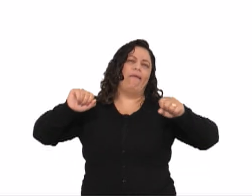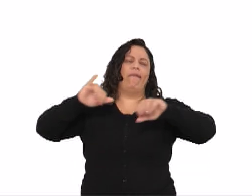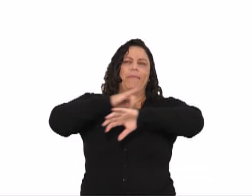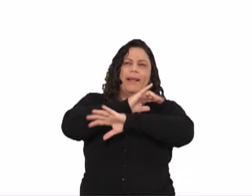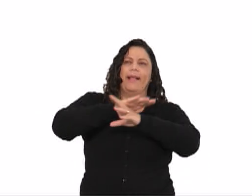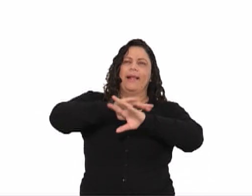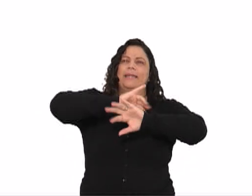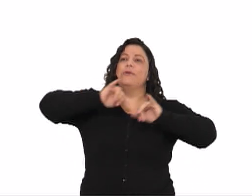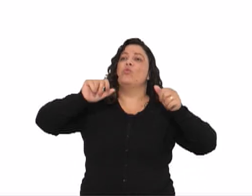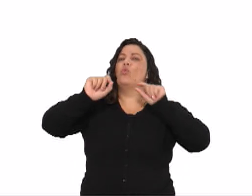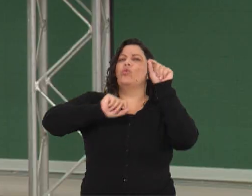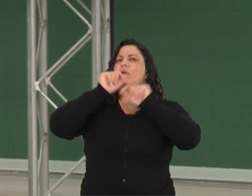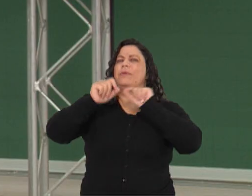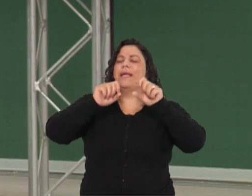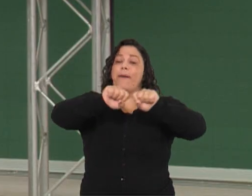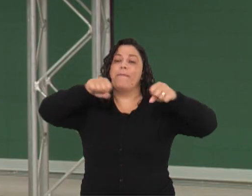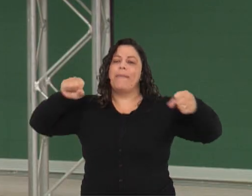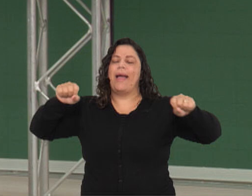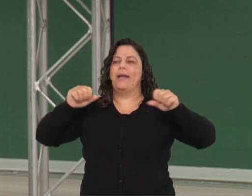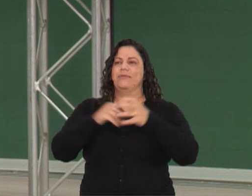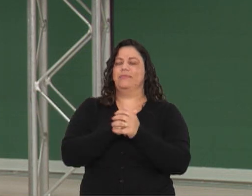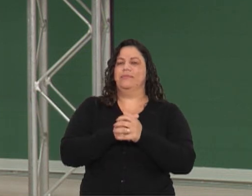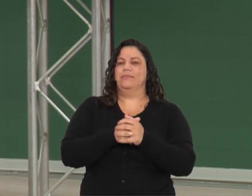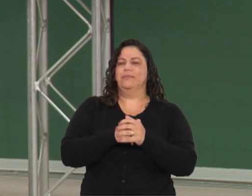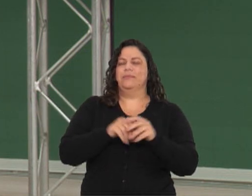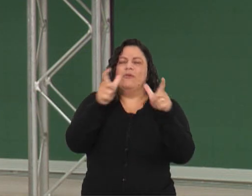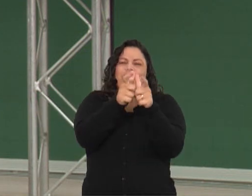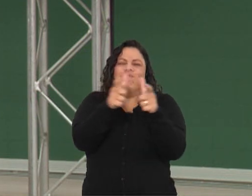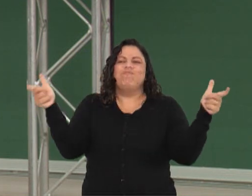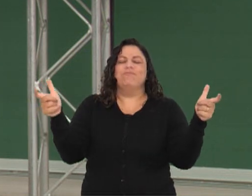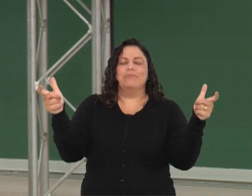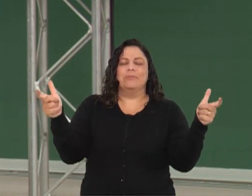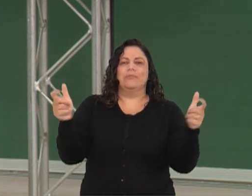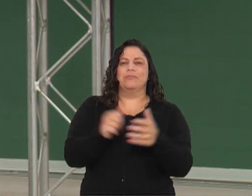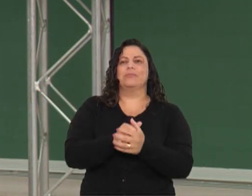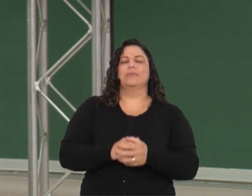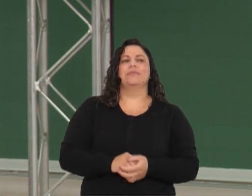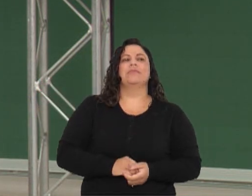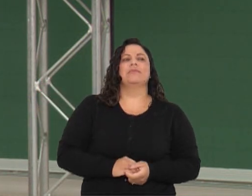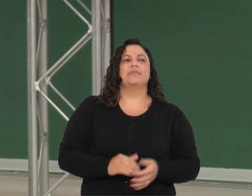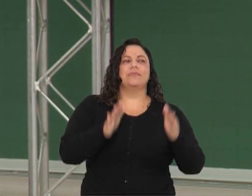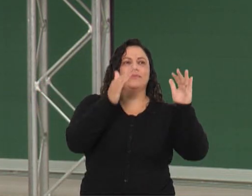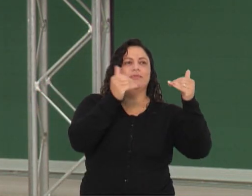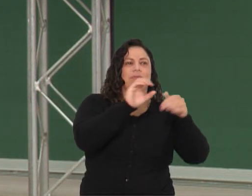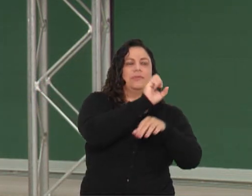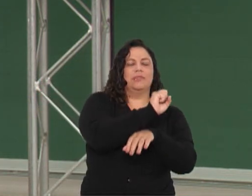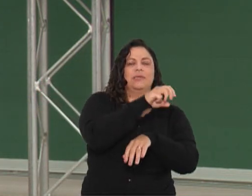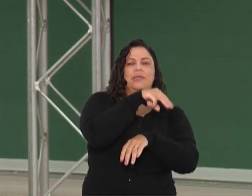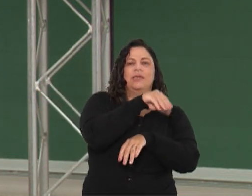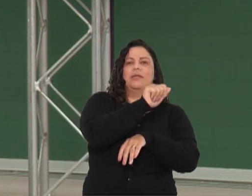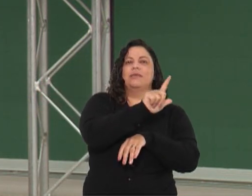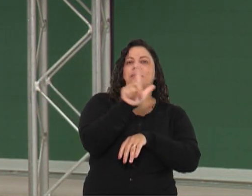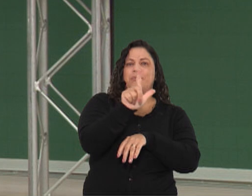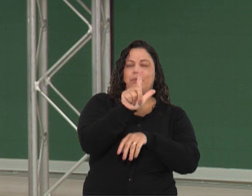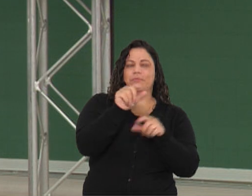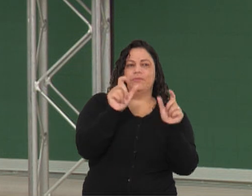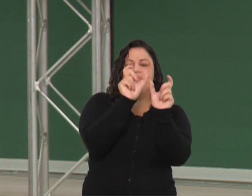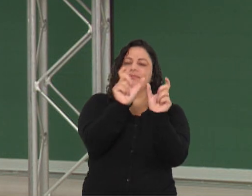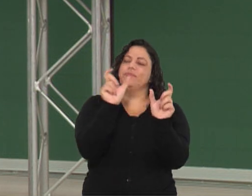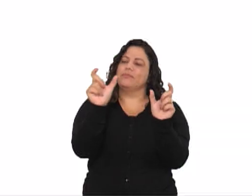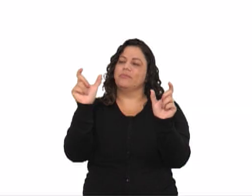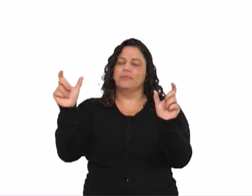examples. O primeiro, temos o adjetivo bad. Bad é ruim. E aqui a gente tem 3 sinônimos de bad,